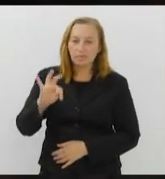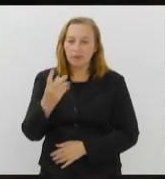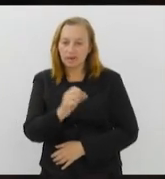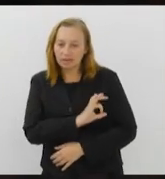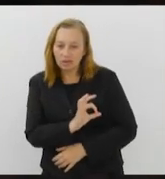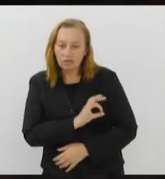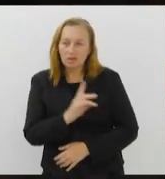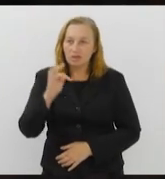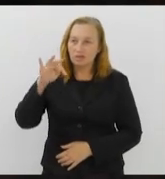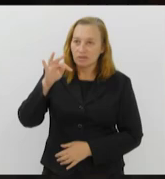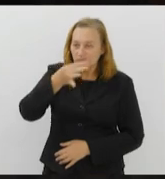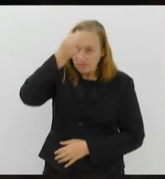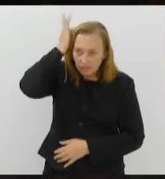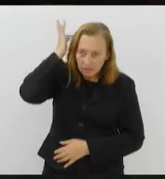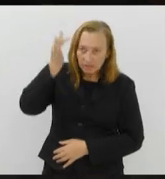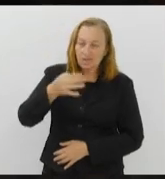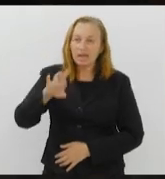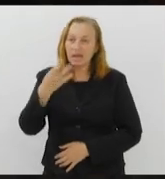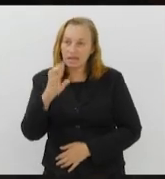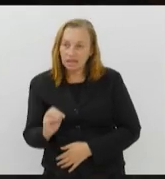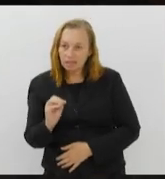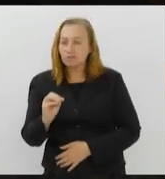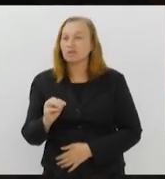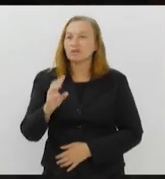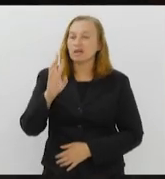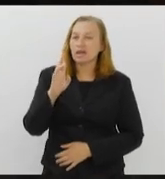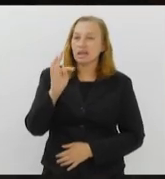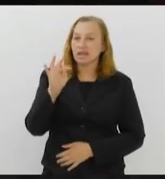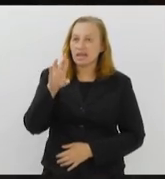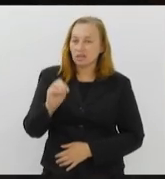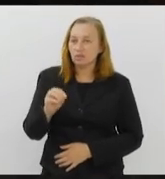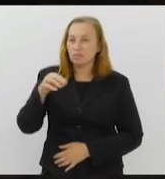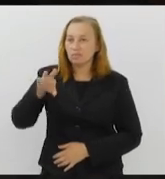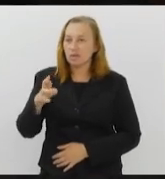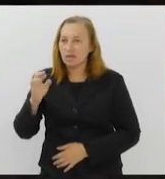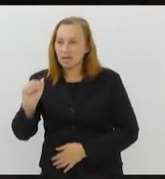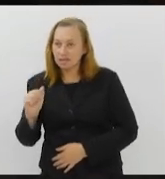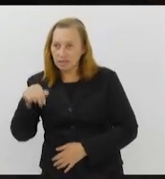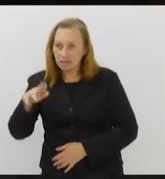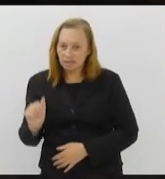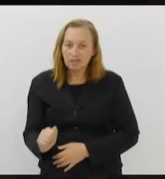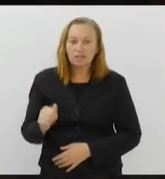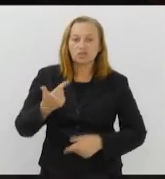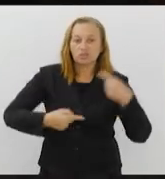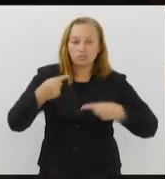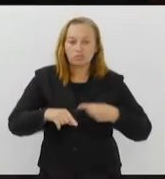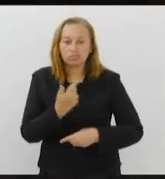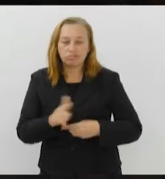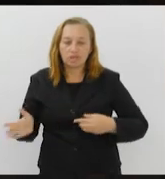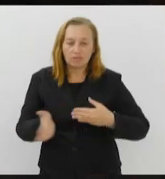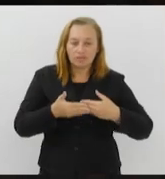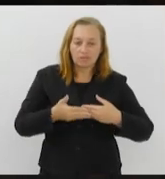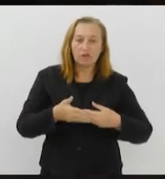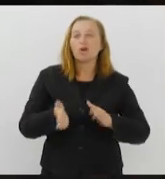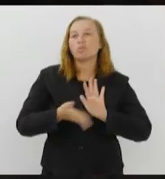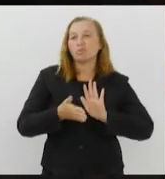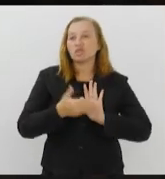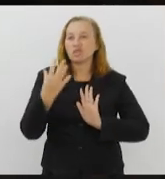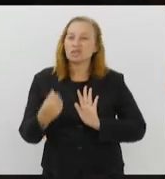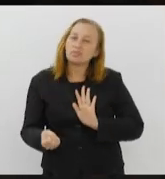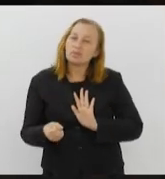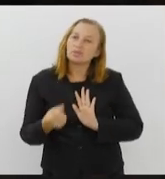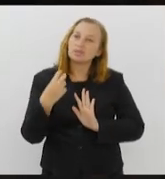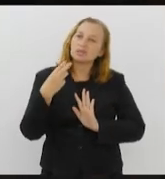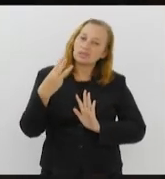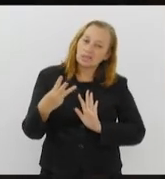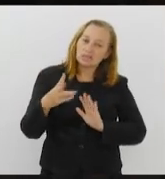Fred Pacheco, Renato Machado e Renato Miranda. Em discussão, não havendo quem queira discutir, encerra a discussão, a presente proposta recebeu